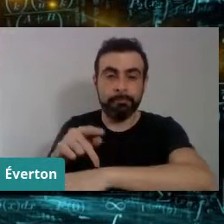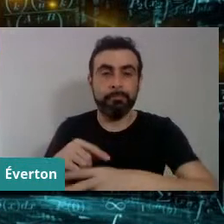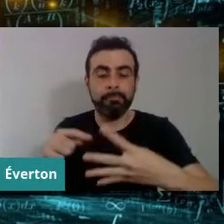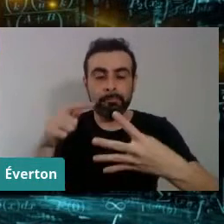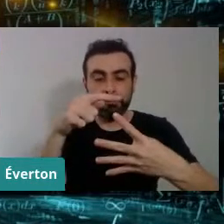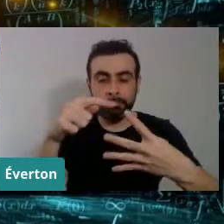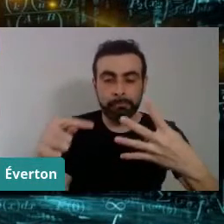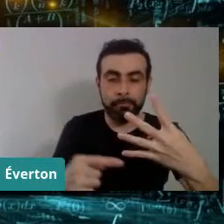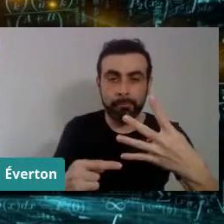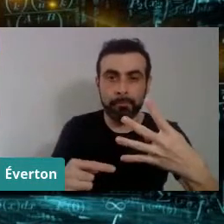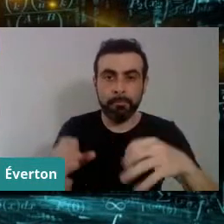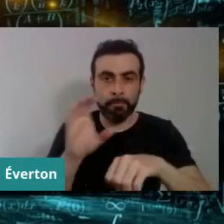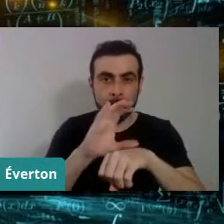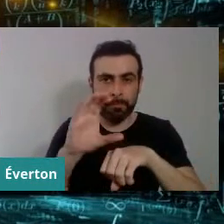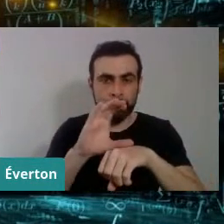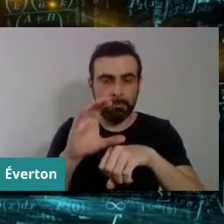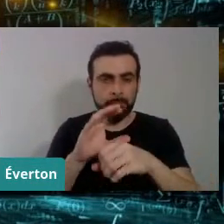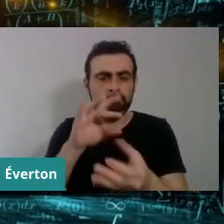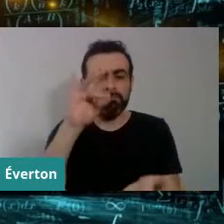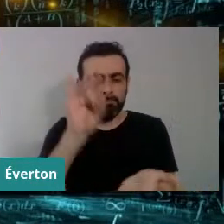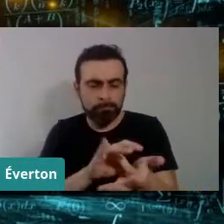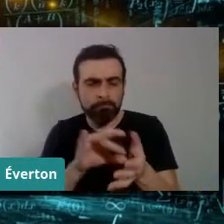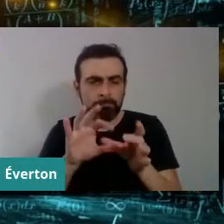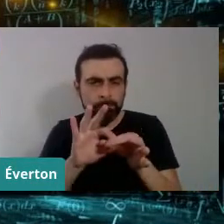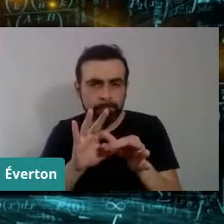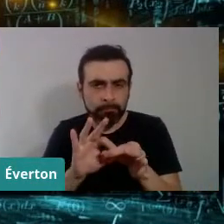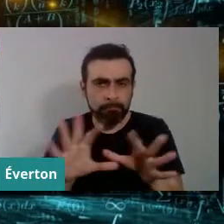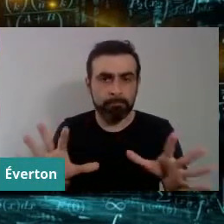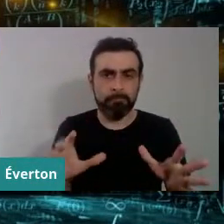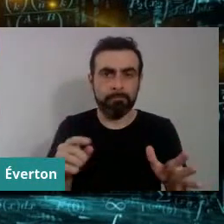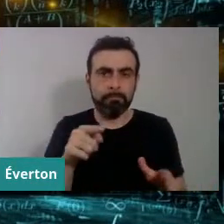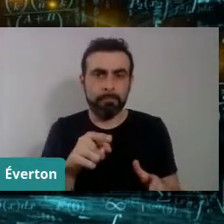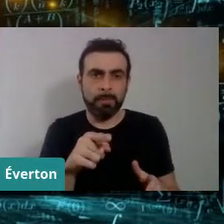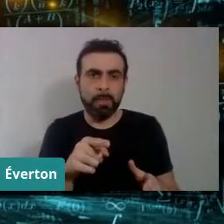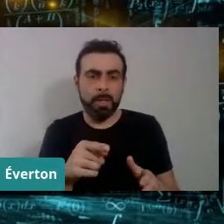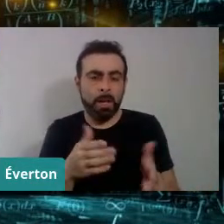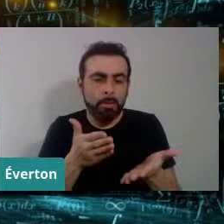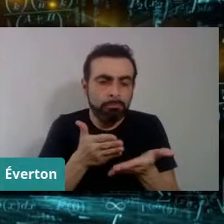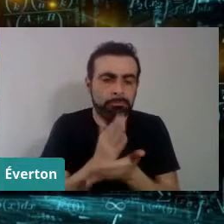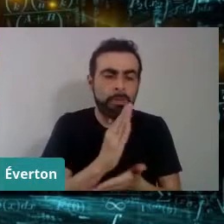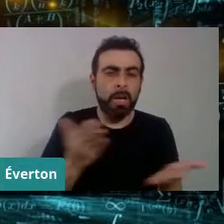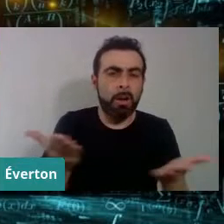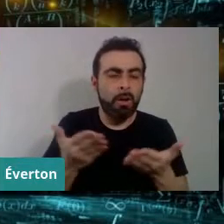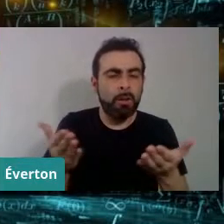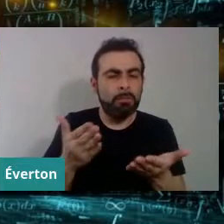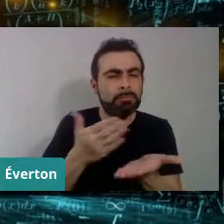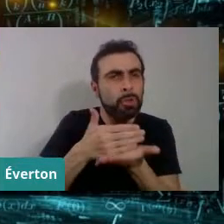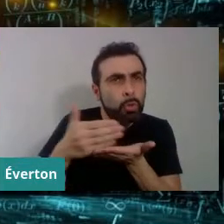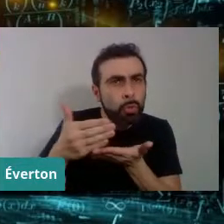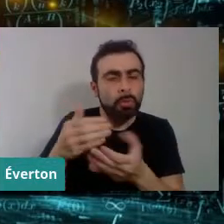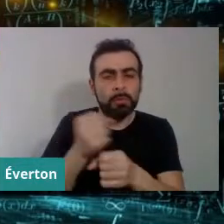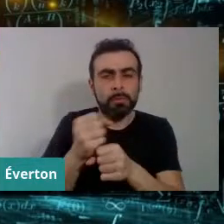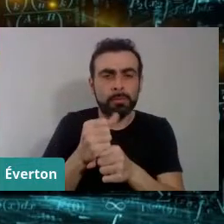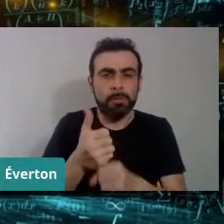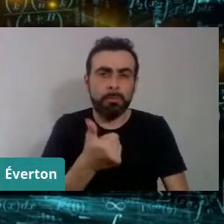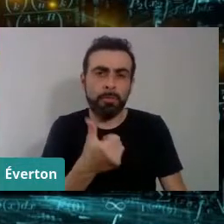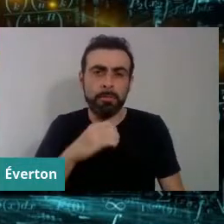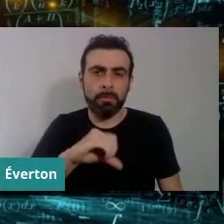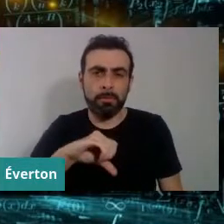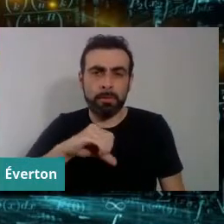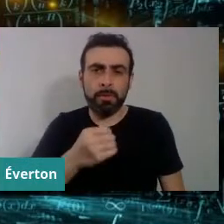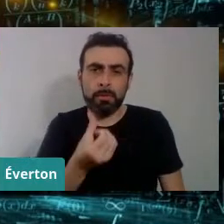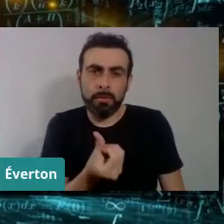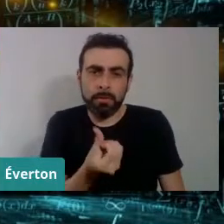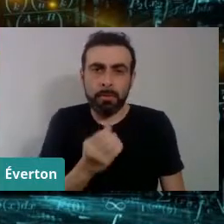Esses quatro cursos foram autorizados para funcionar já no início de 1960.